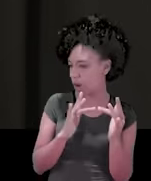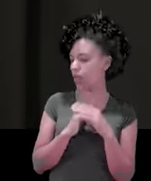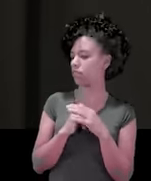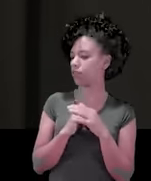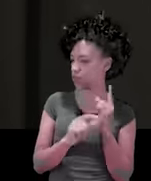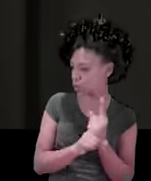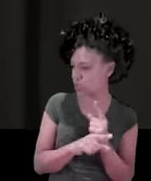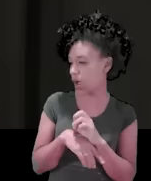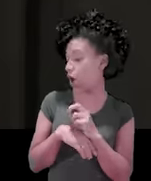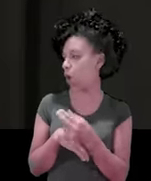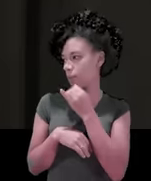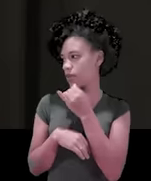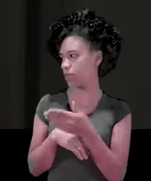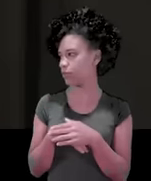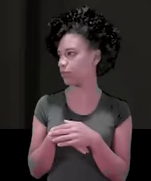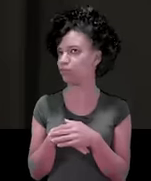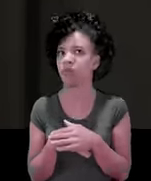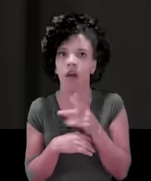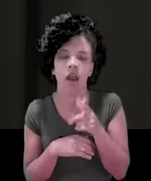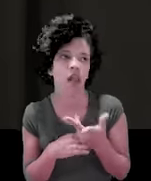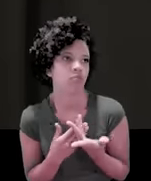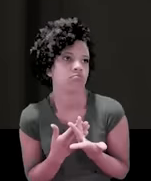namorada vou ver minha namorada ou era tipo assim